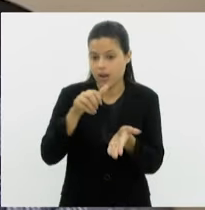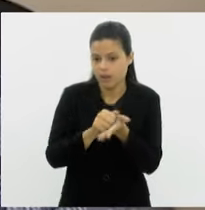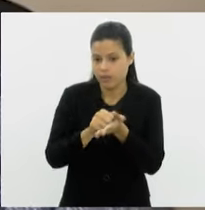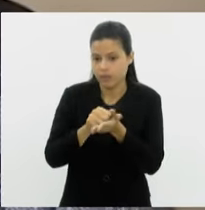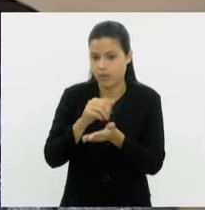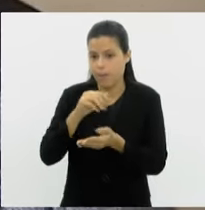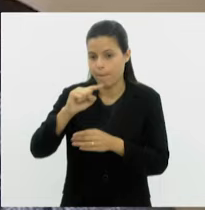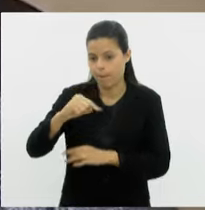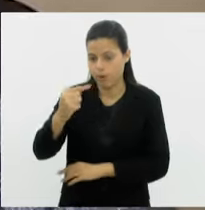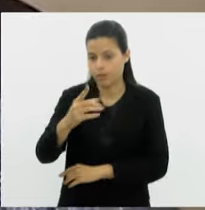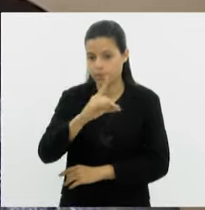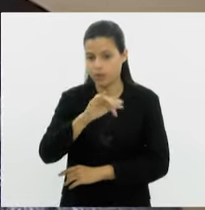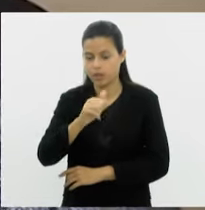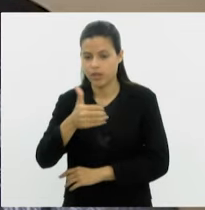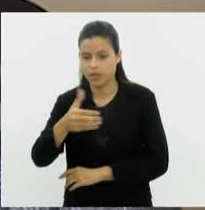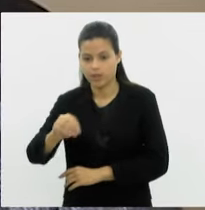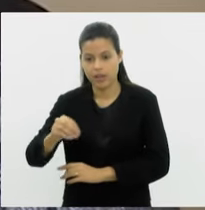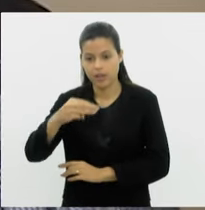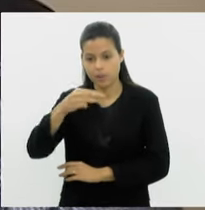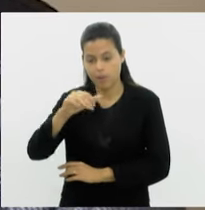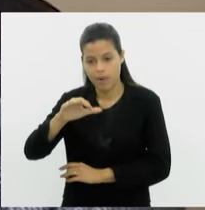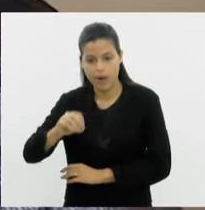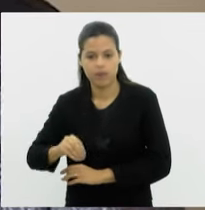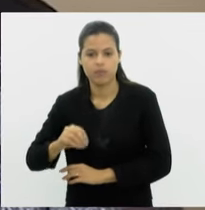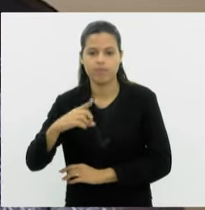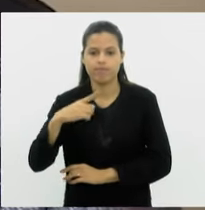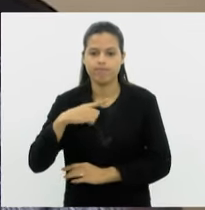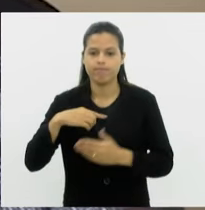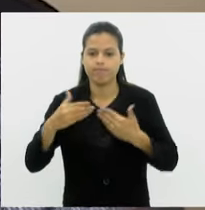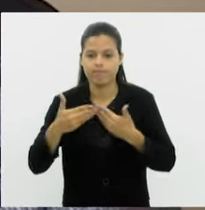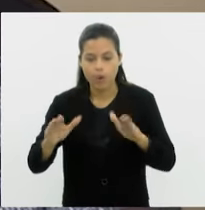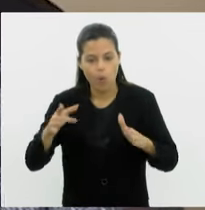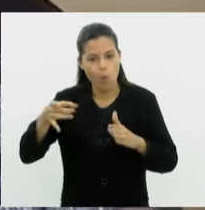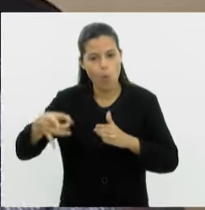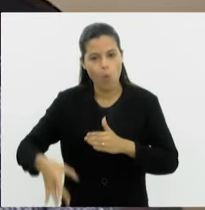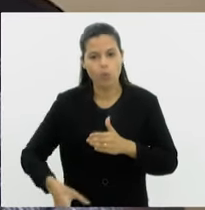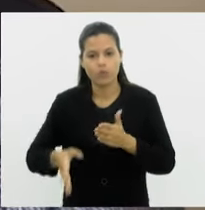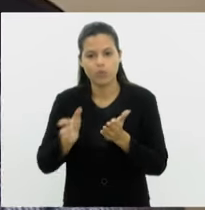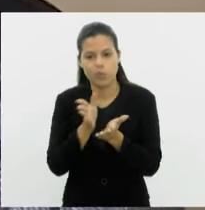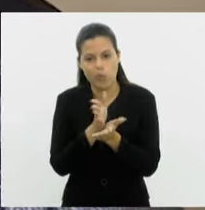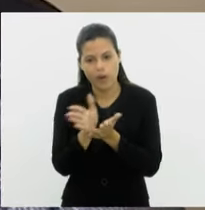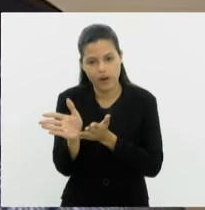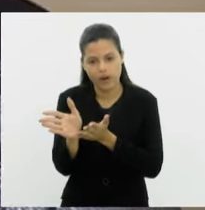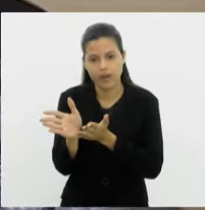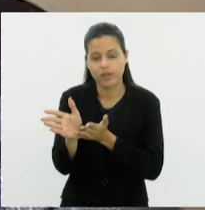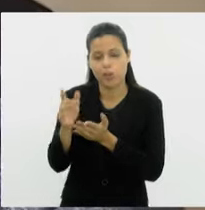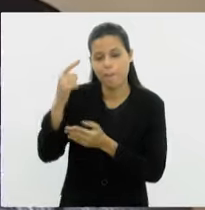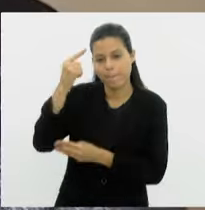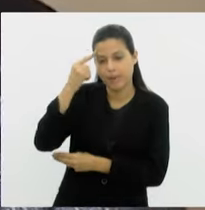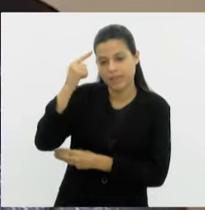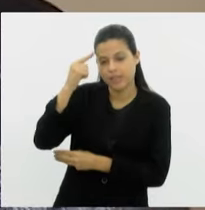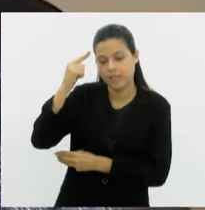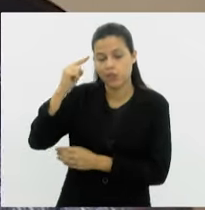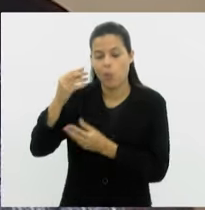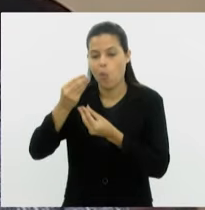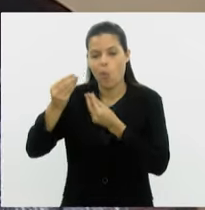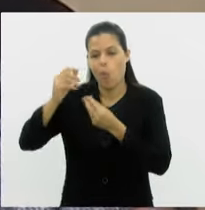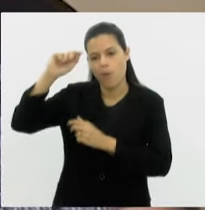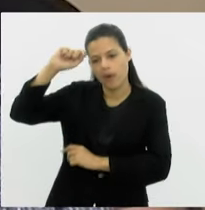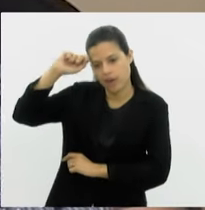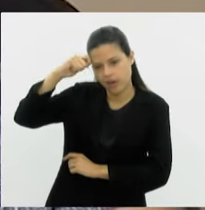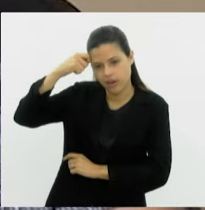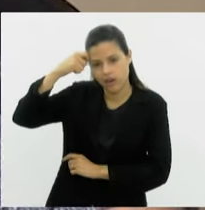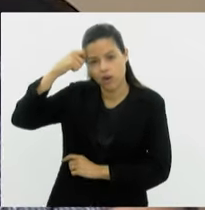de maio, tem a abertura do nosso último eixo expositivo, Reimaginando Cubo Preto, numa parceria inédita